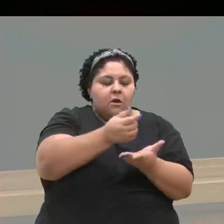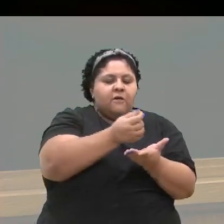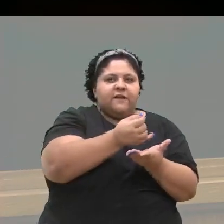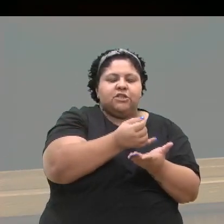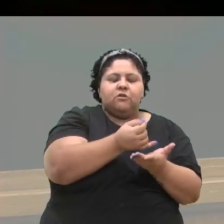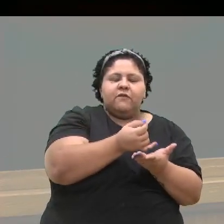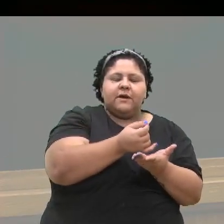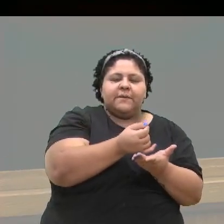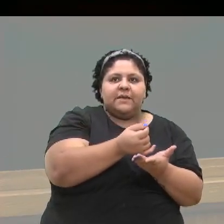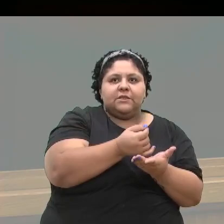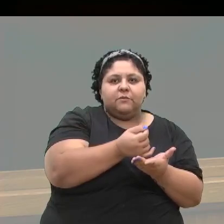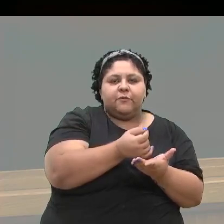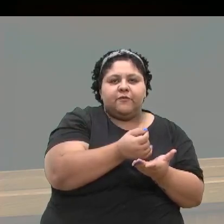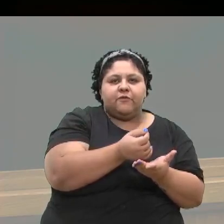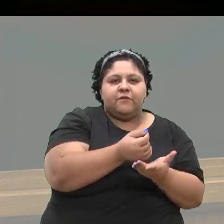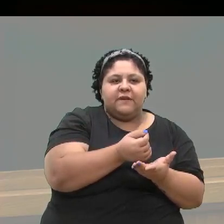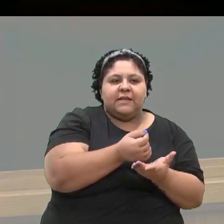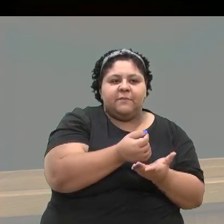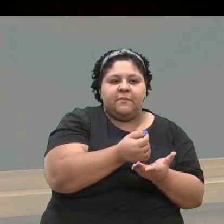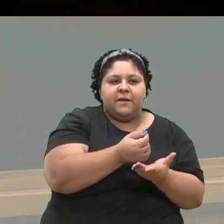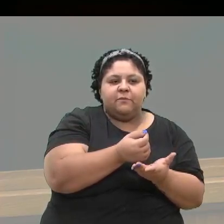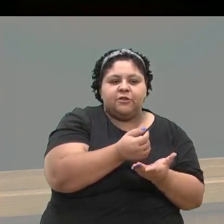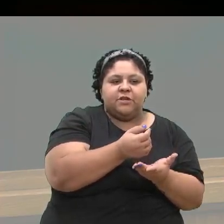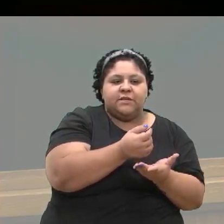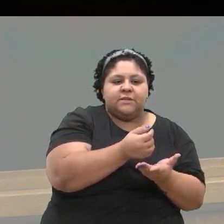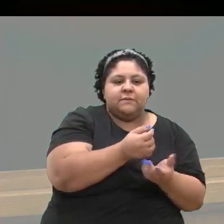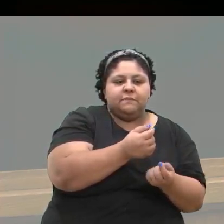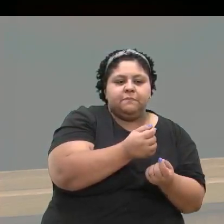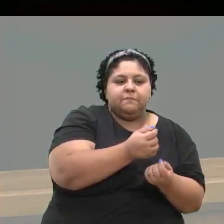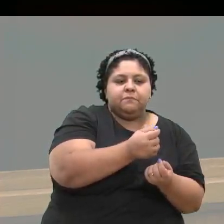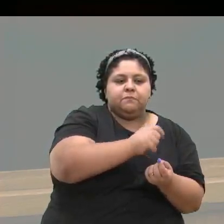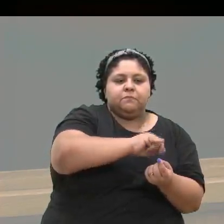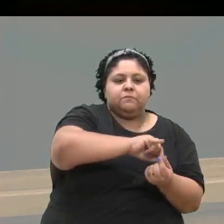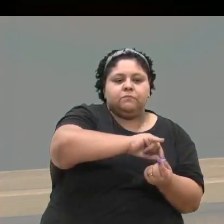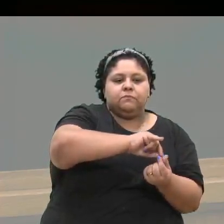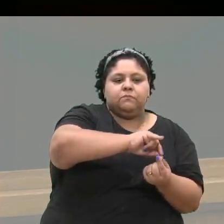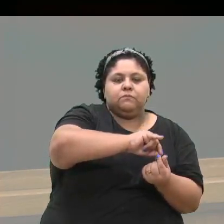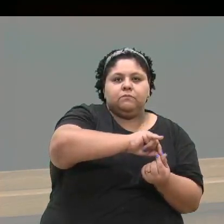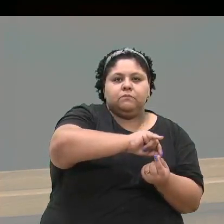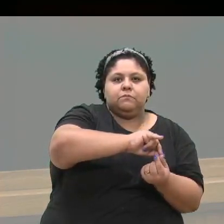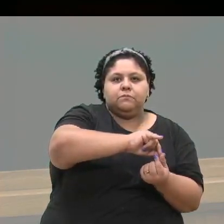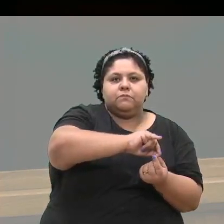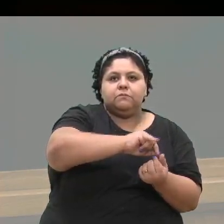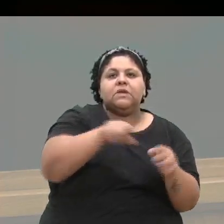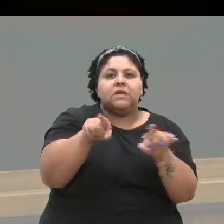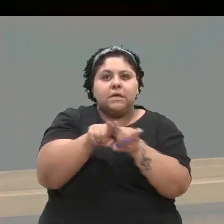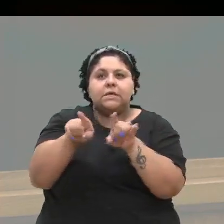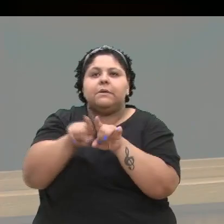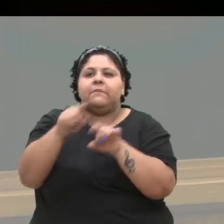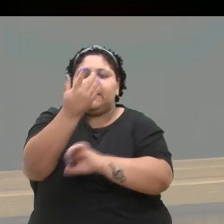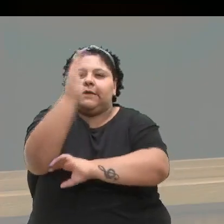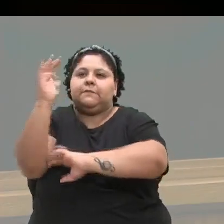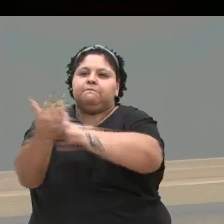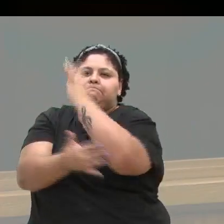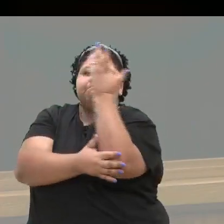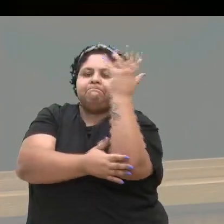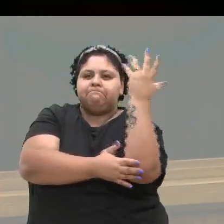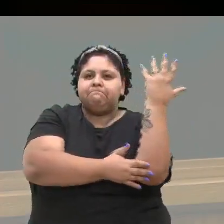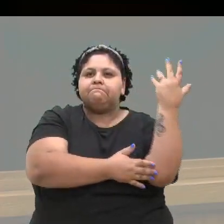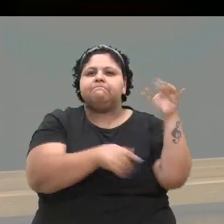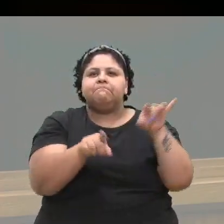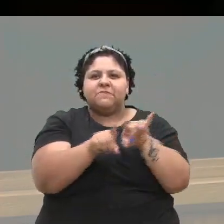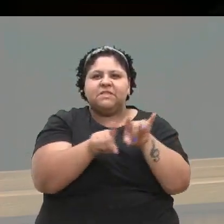marcos civilizatórios foram atingidos? O planeta está bem? Como está a questão ambiental? Como estão as questões